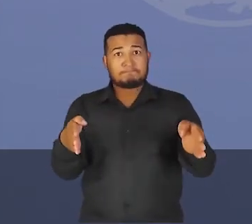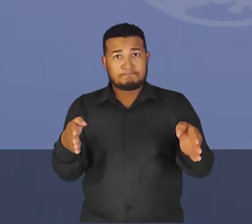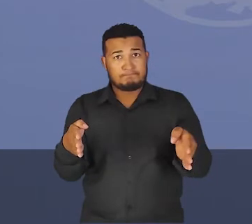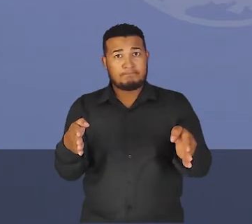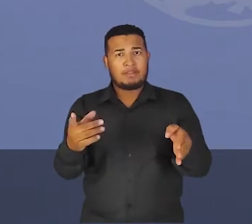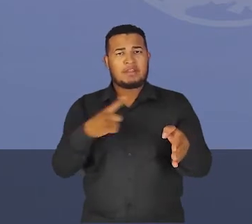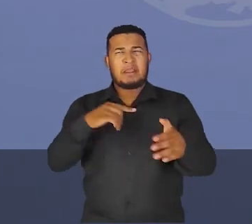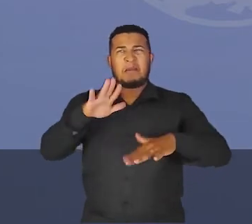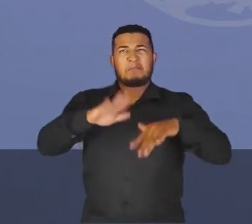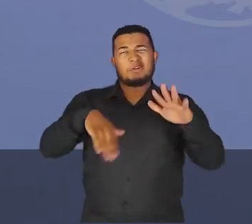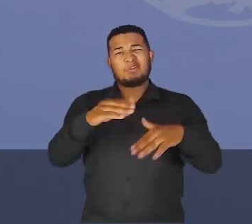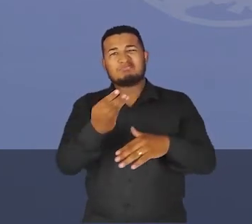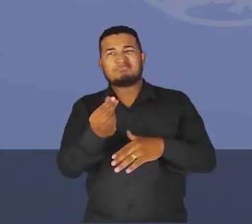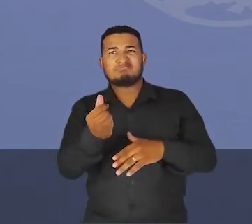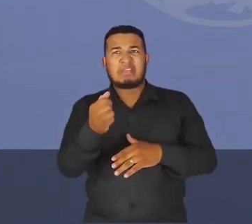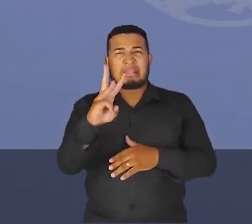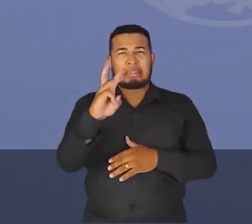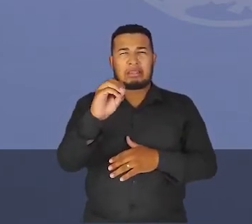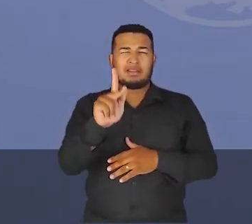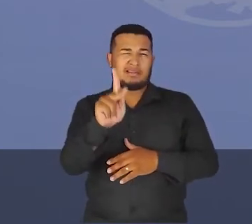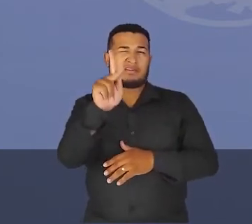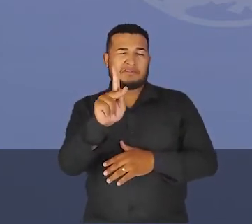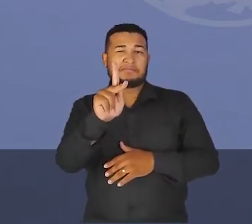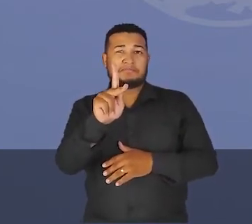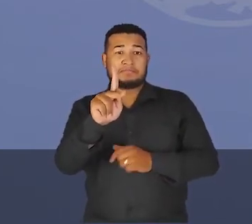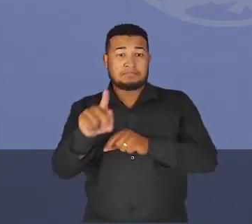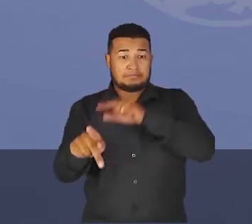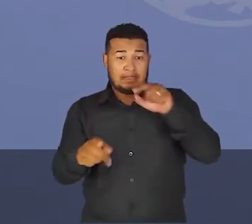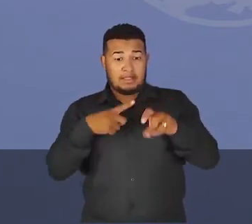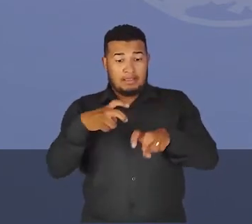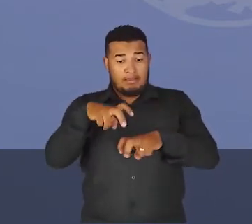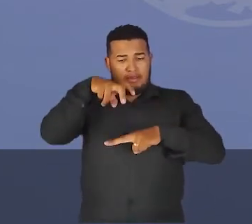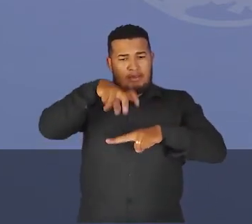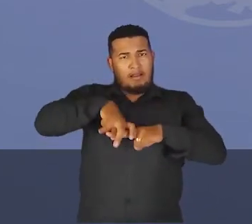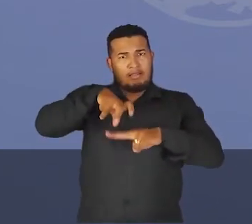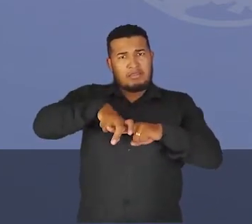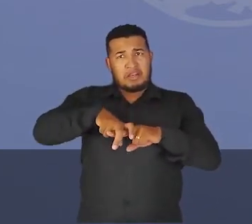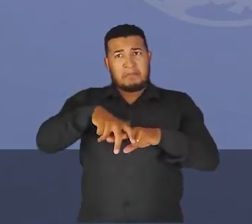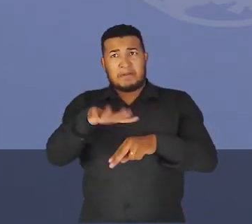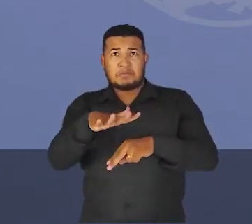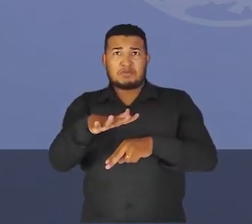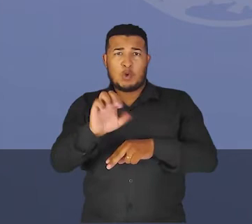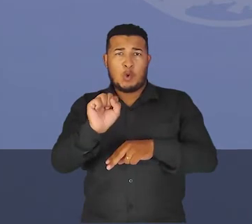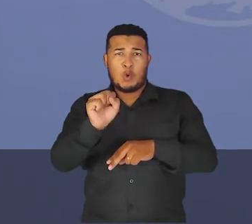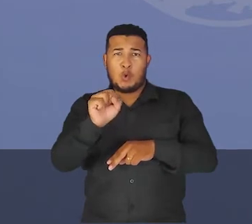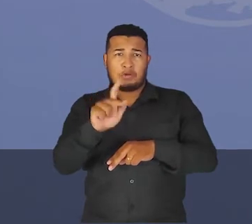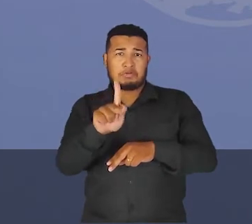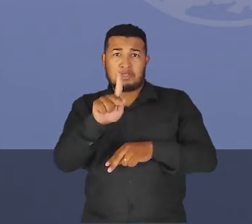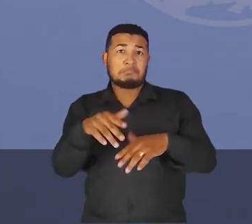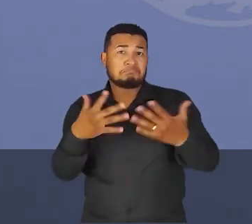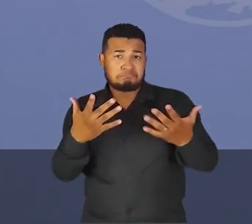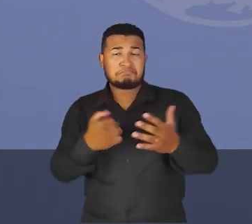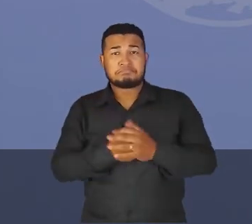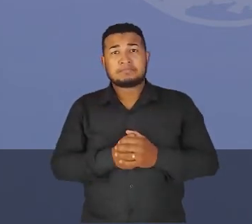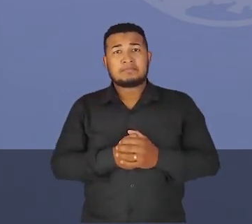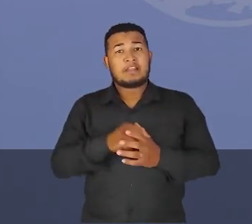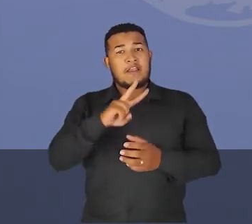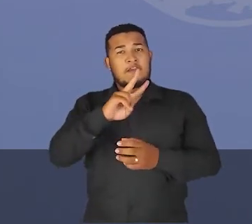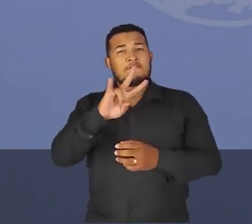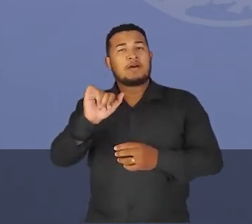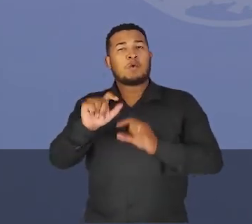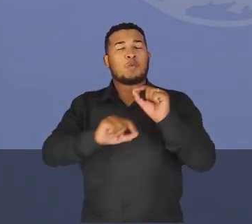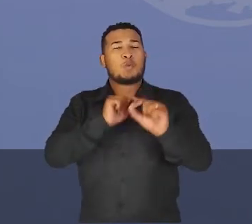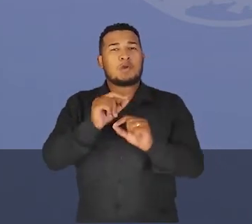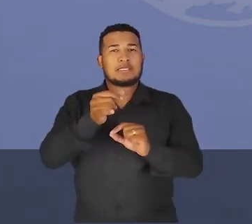com cerca de uns 30 quilos e tem uma cadeira com cerca, sei lá, de uns 8 quilos. E você vai